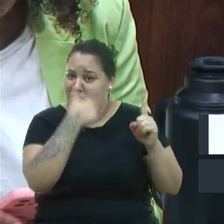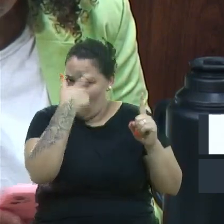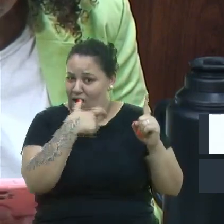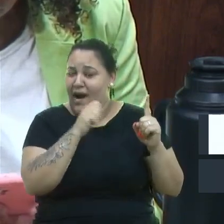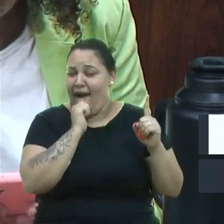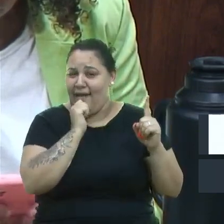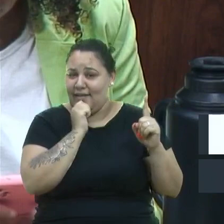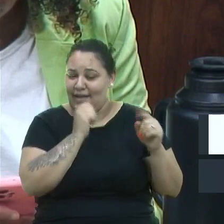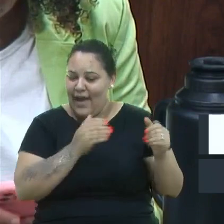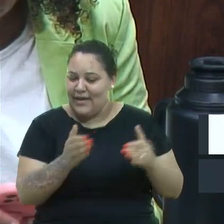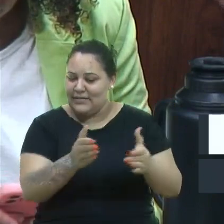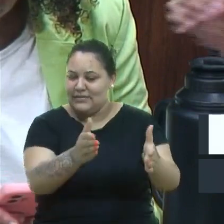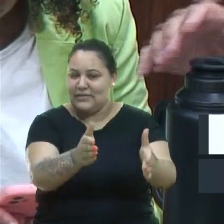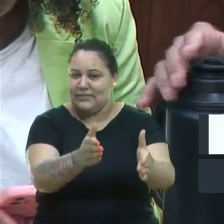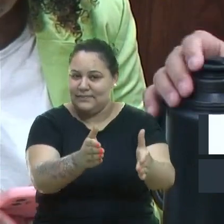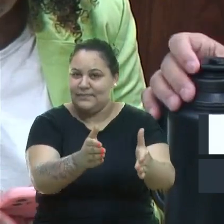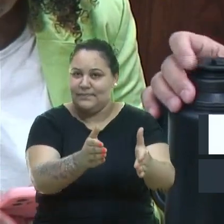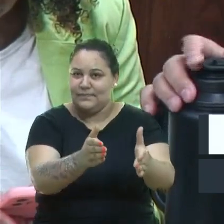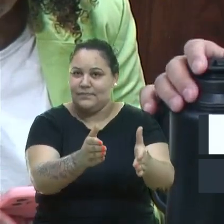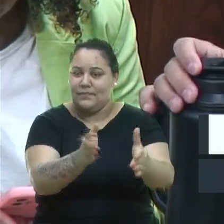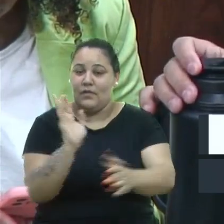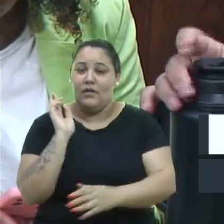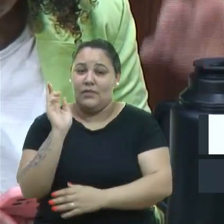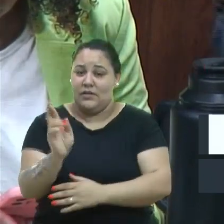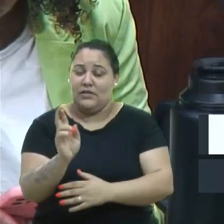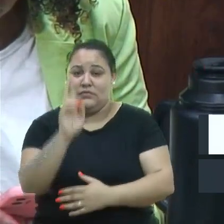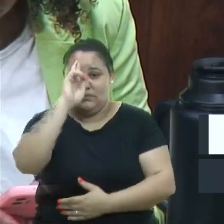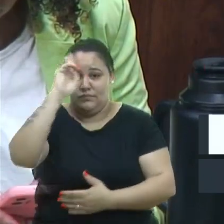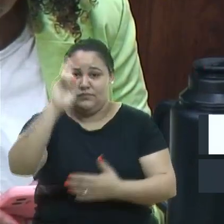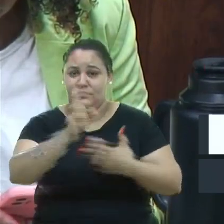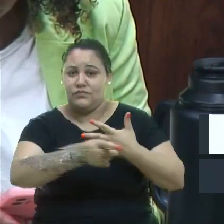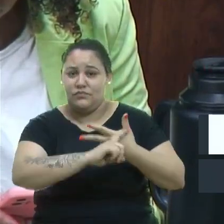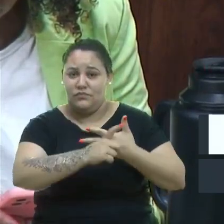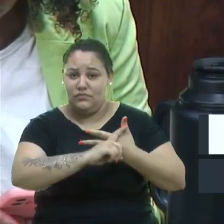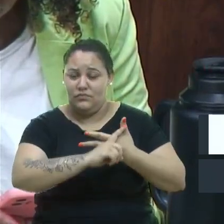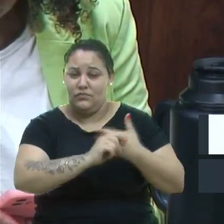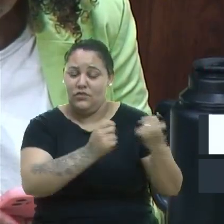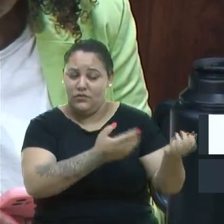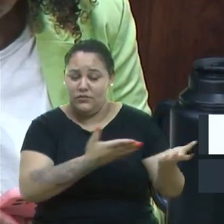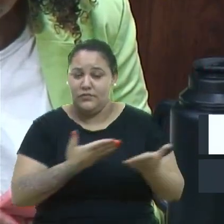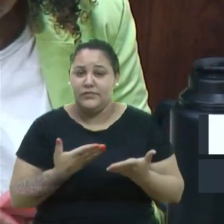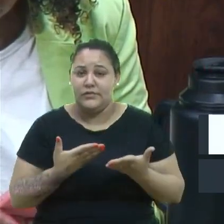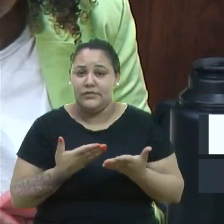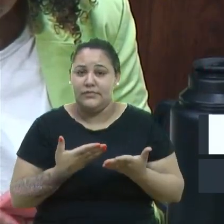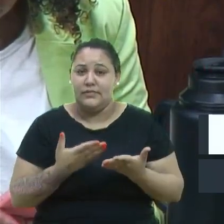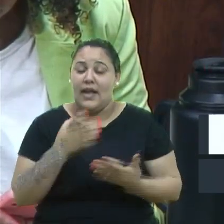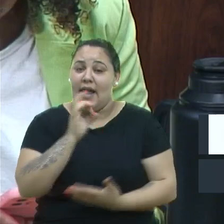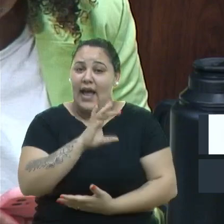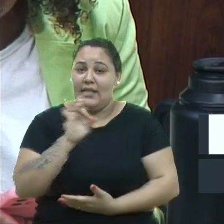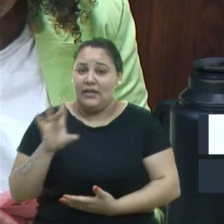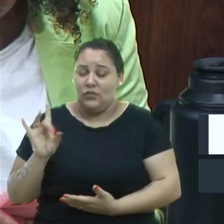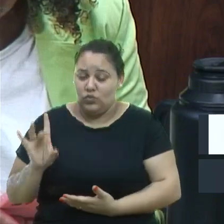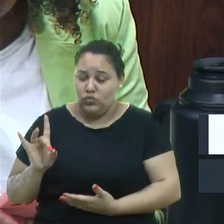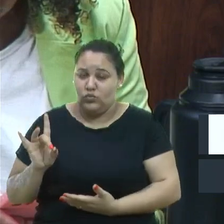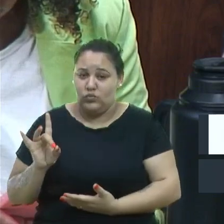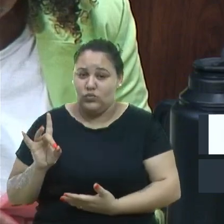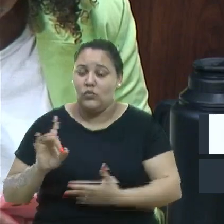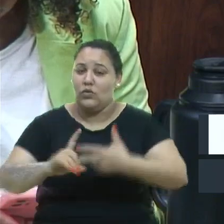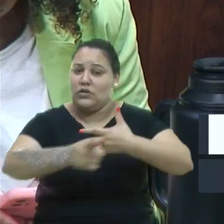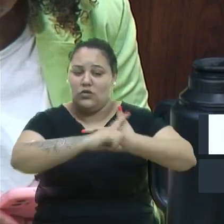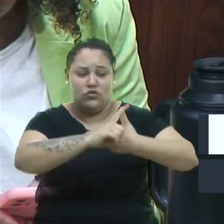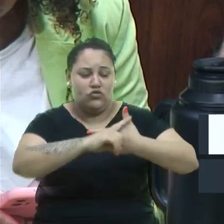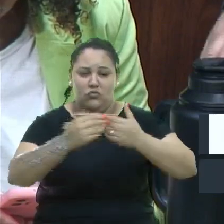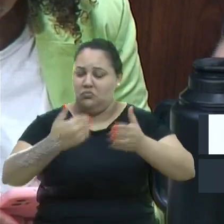nossa cidade, representada pelo chefe do Poder Executivo, nos convida cada um, seja o Poder Executivo, o